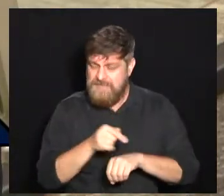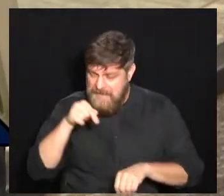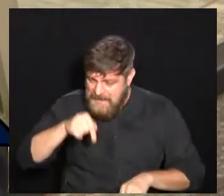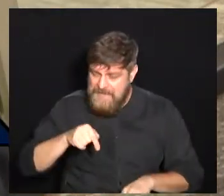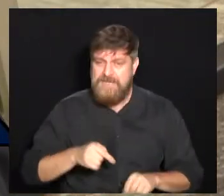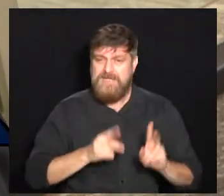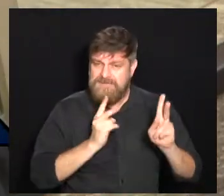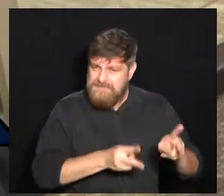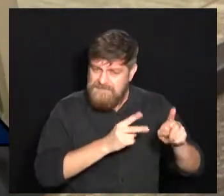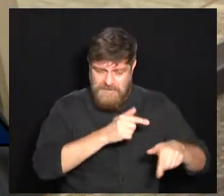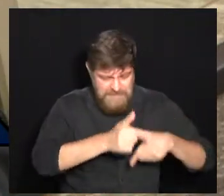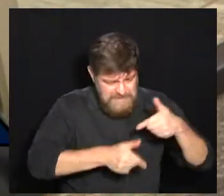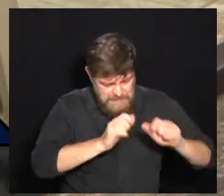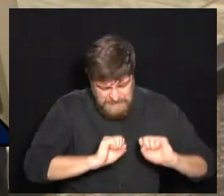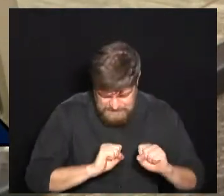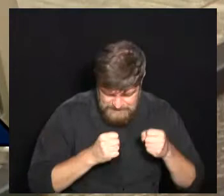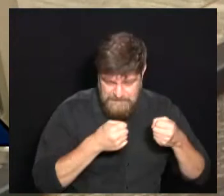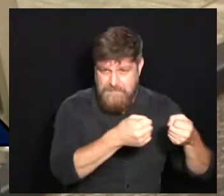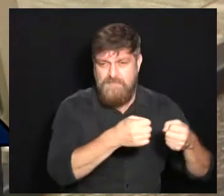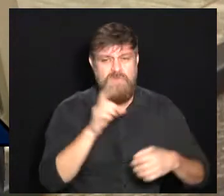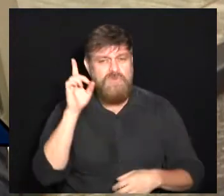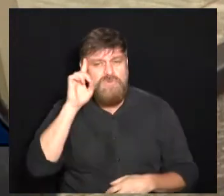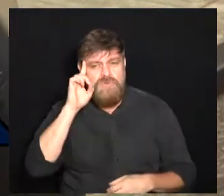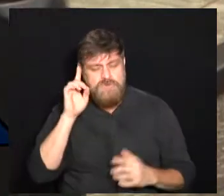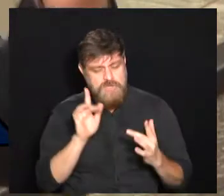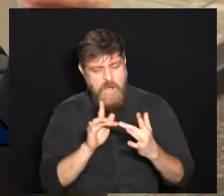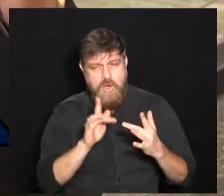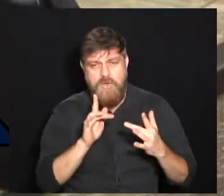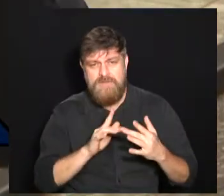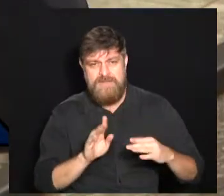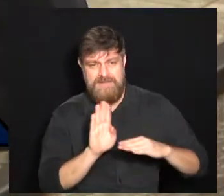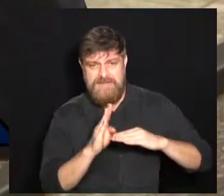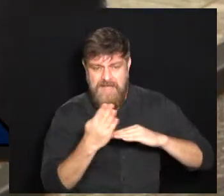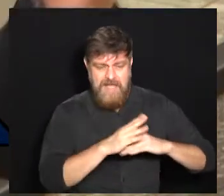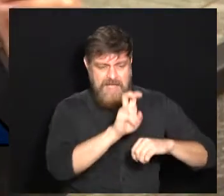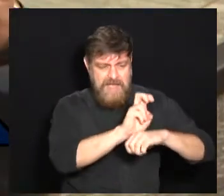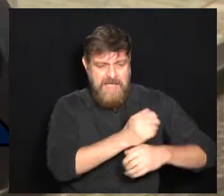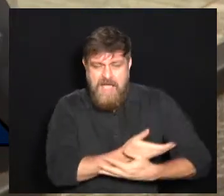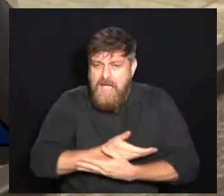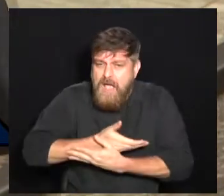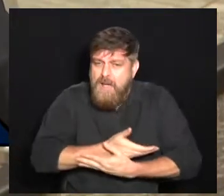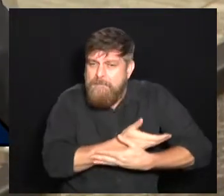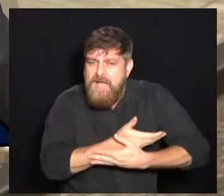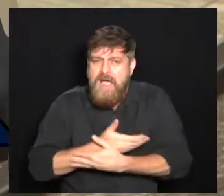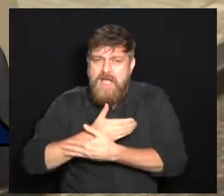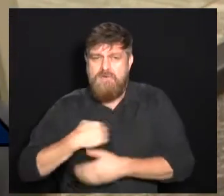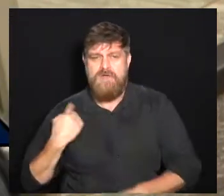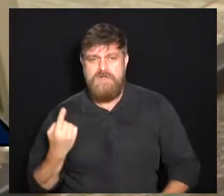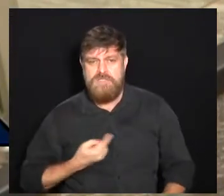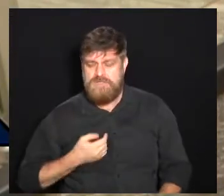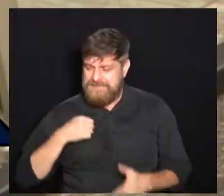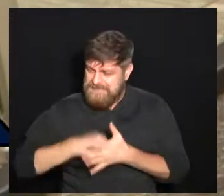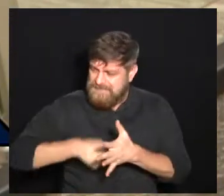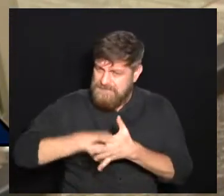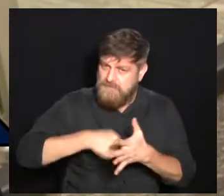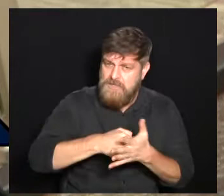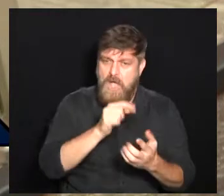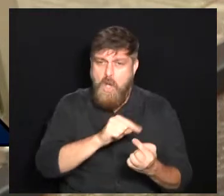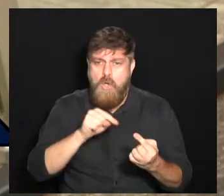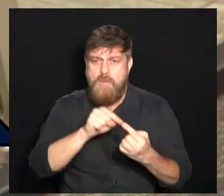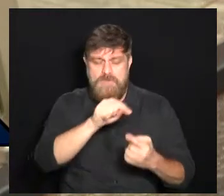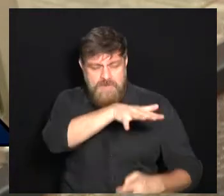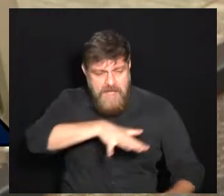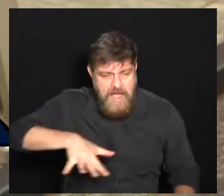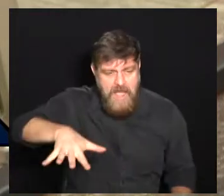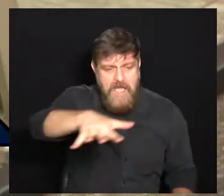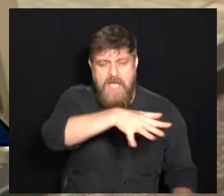continuem no trabalho, na luta diária, lá na creche, lá no bairro, onde a gente tanto tem lutado para que essa região